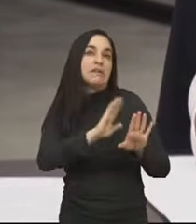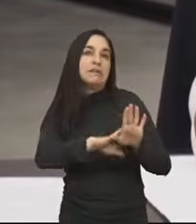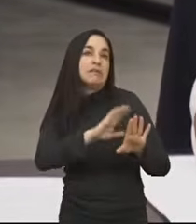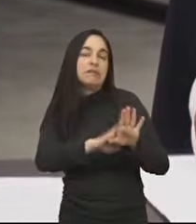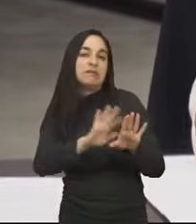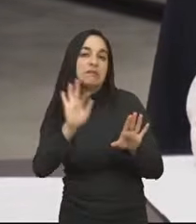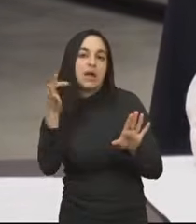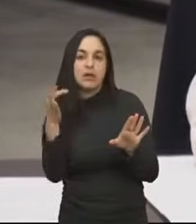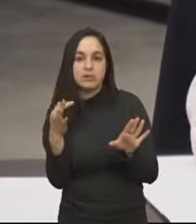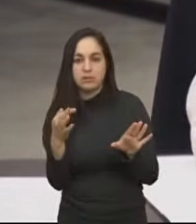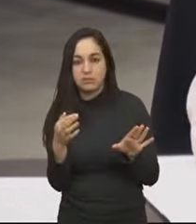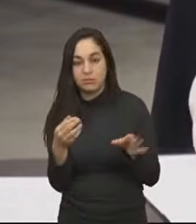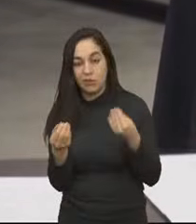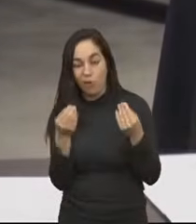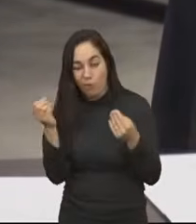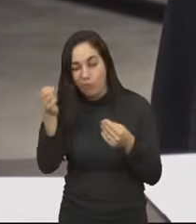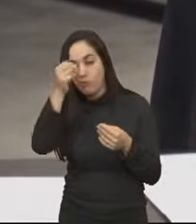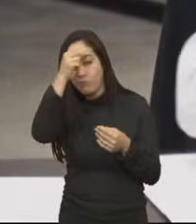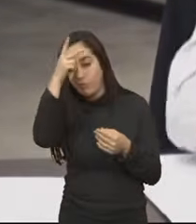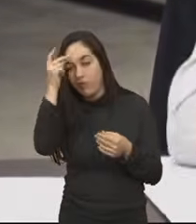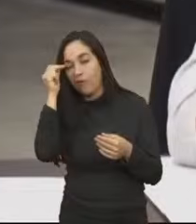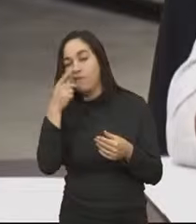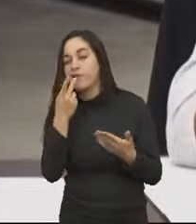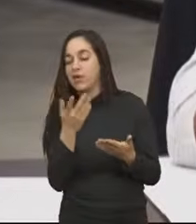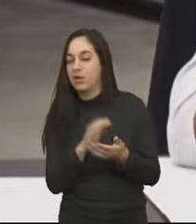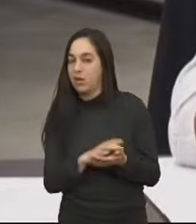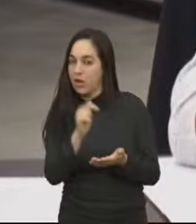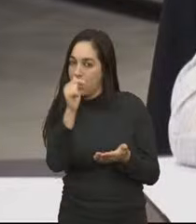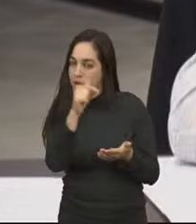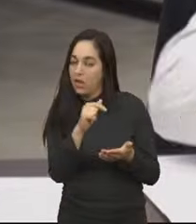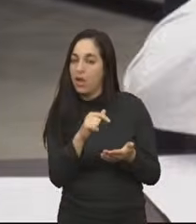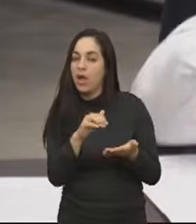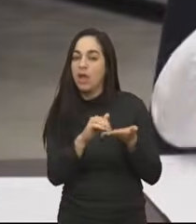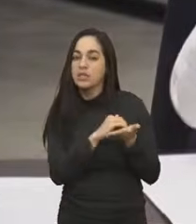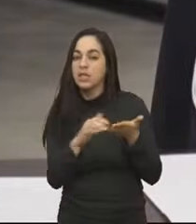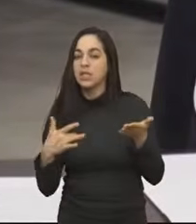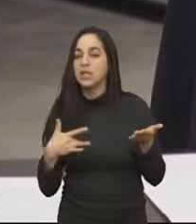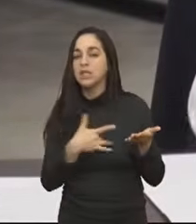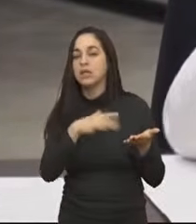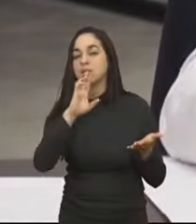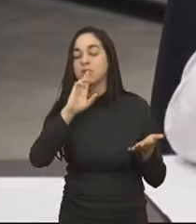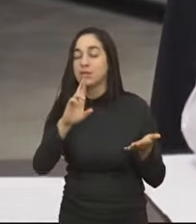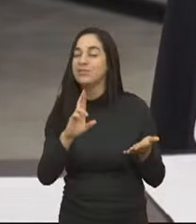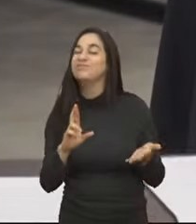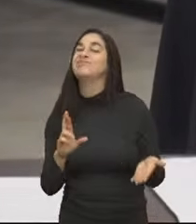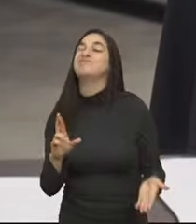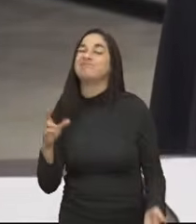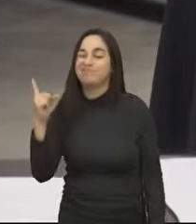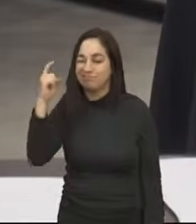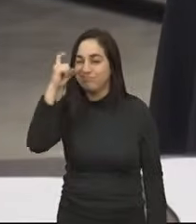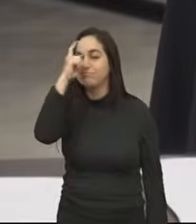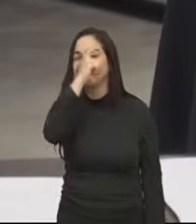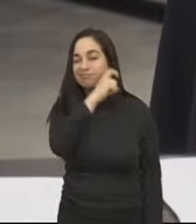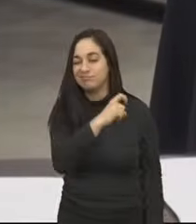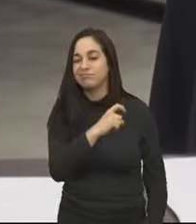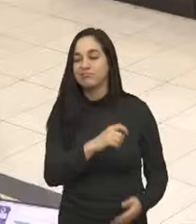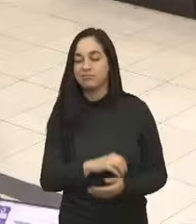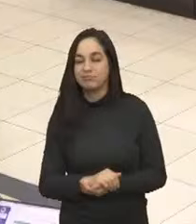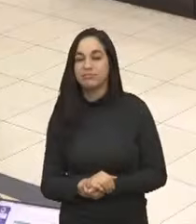o prefeito tem falado. Está aqui o e-mail, resposta da Secretaria de Saúde. A coisa está feia.